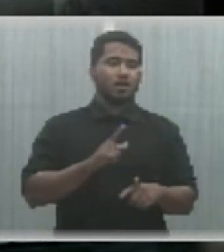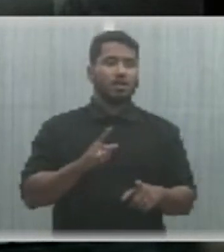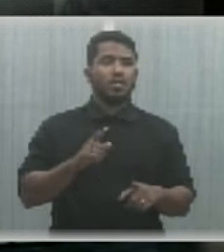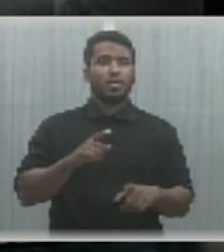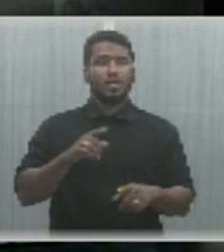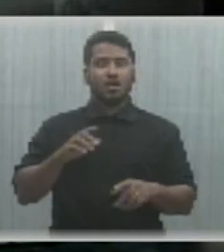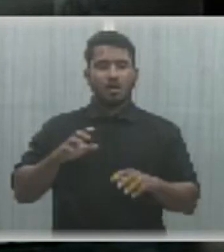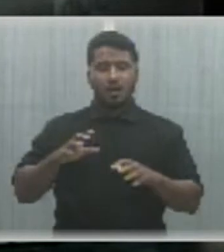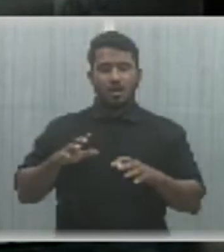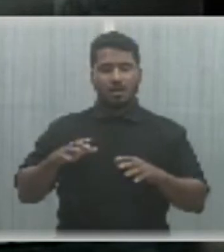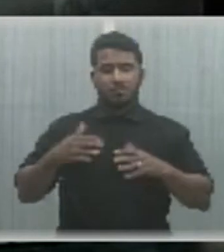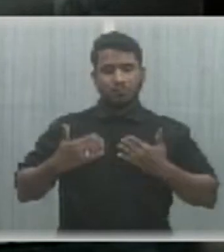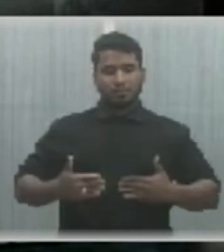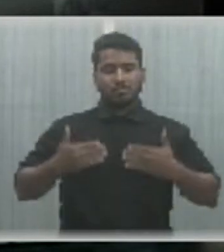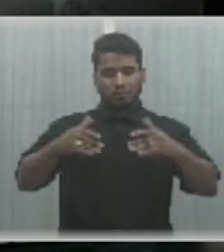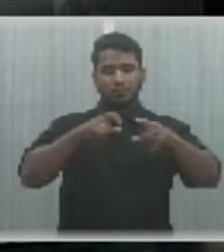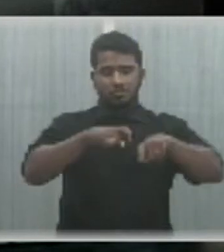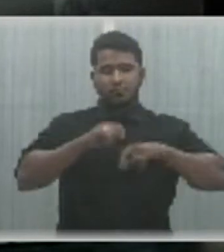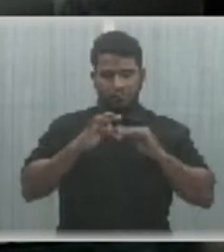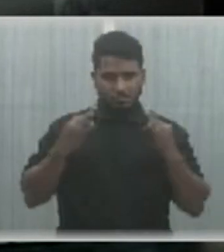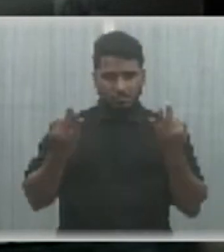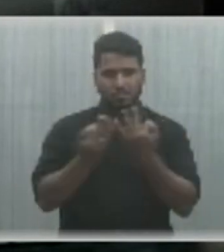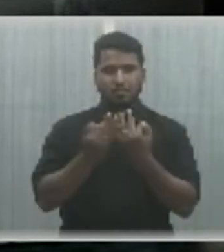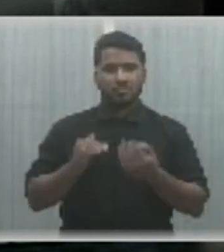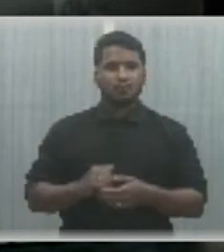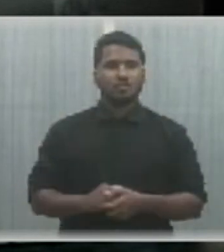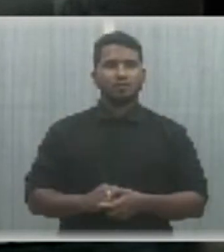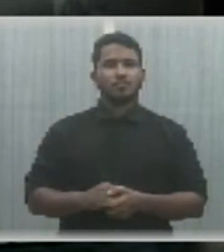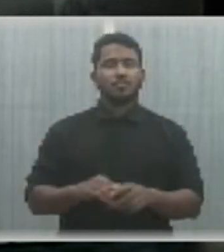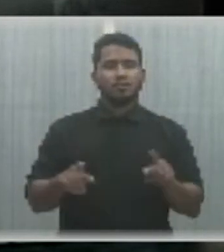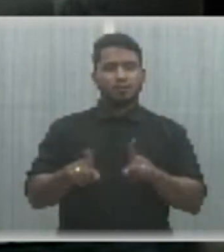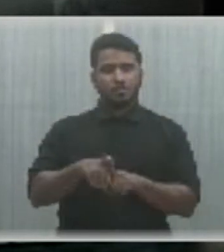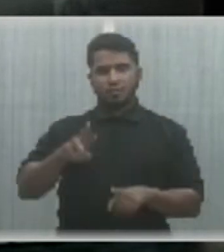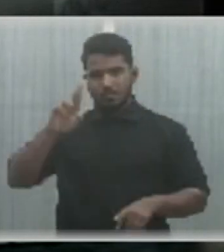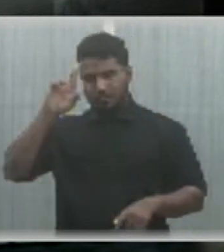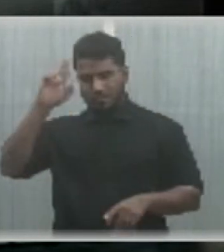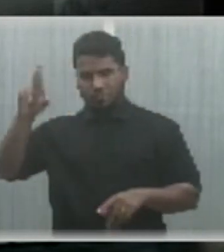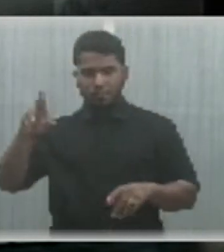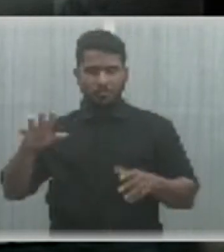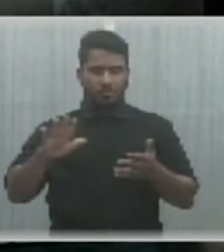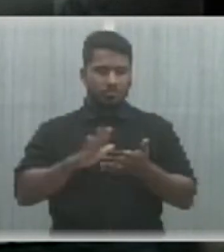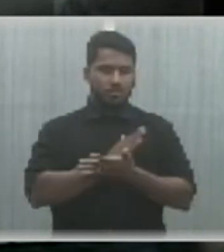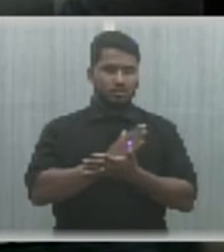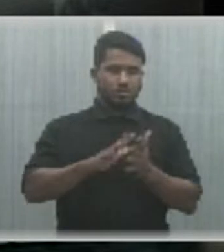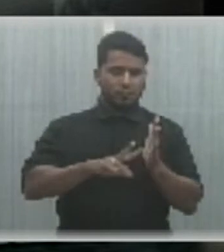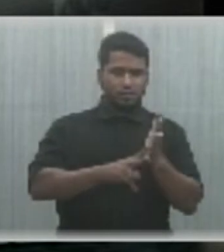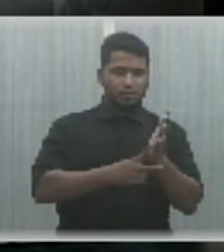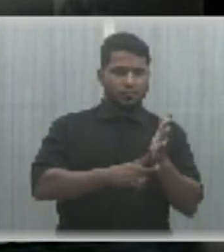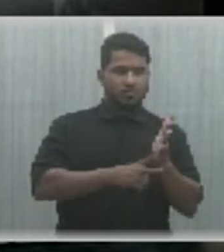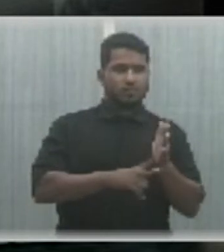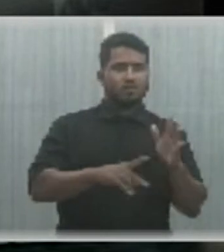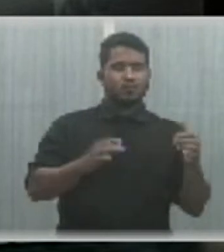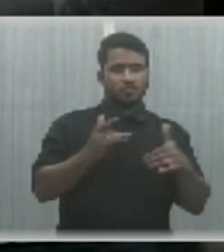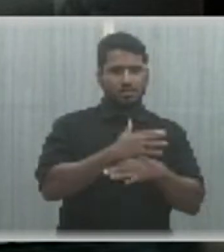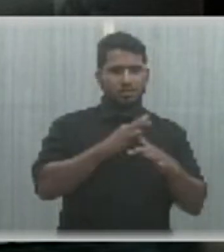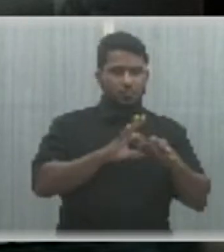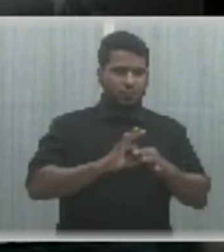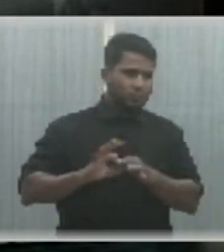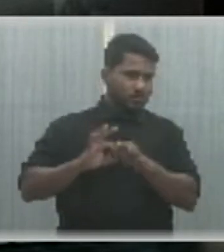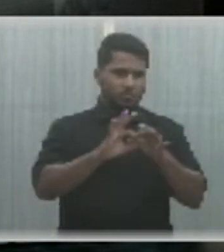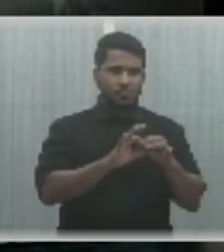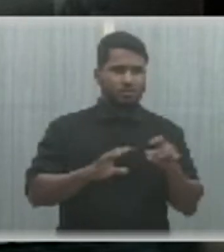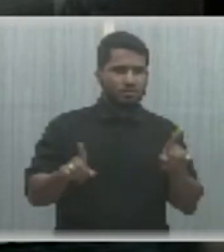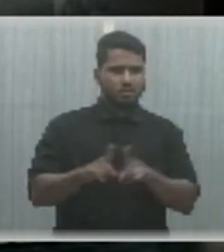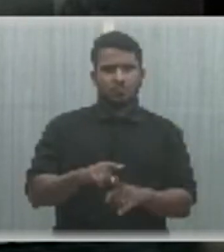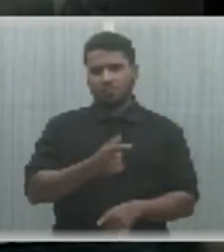a secretária da Agricultura Familiar, os dirigentes sindicais, não só do Sindicato de União, mas também